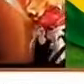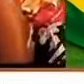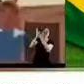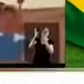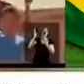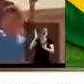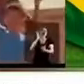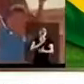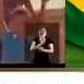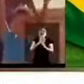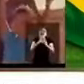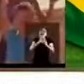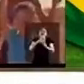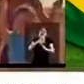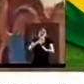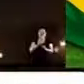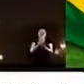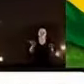que ama seus filhos.